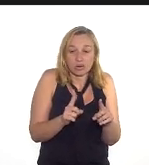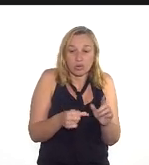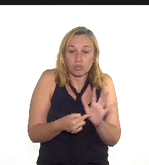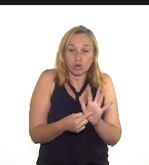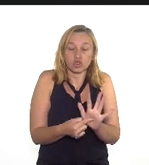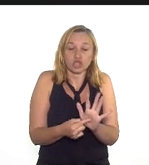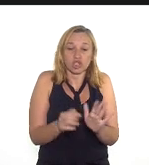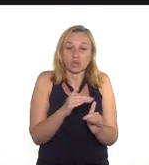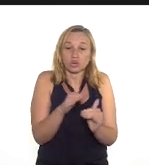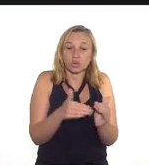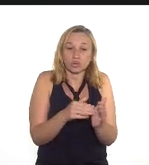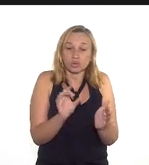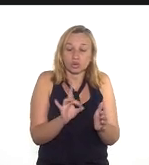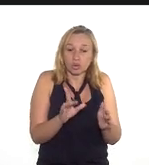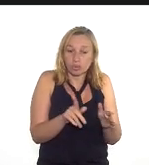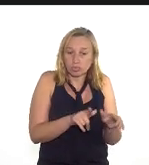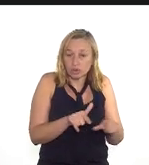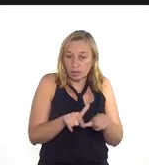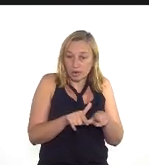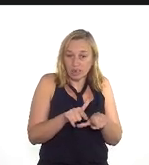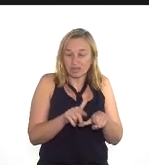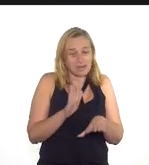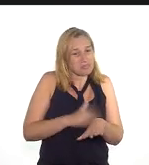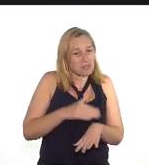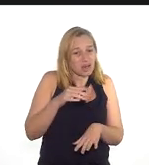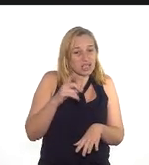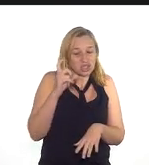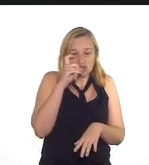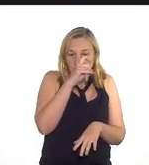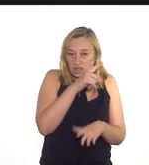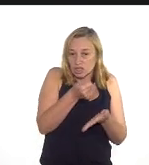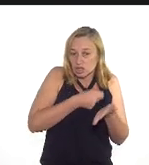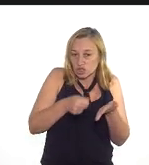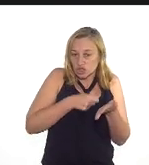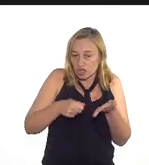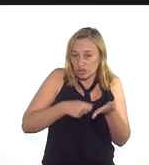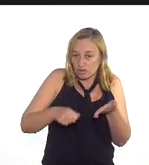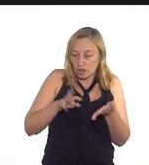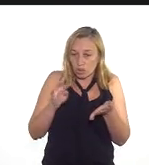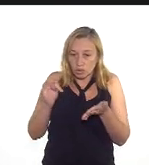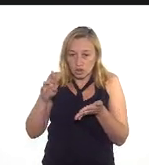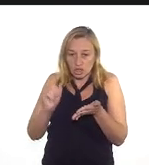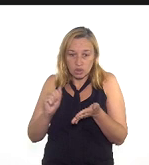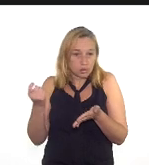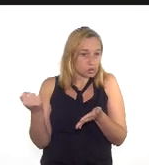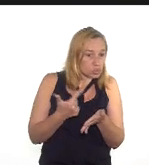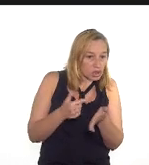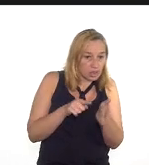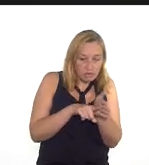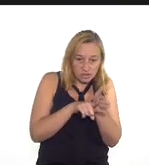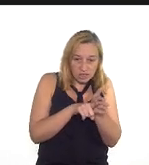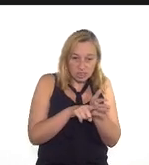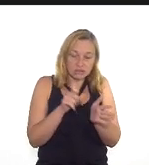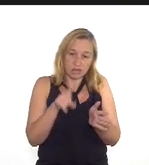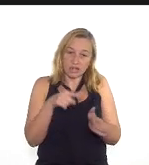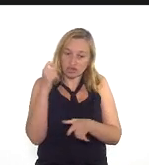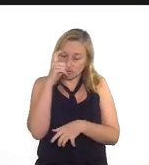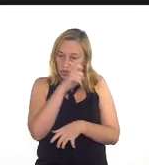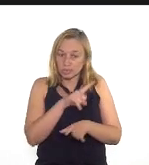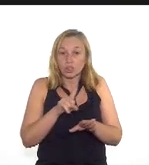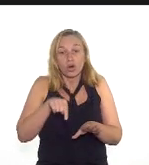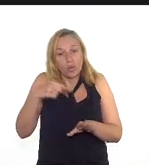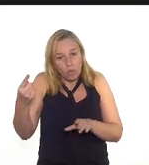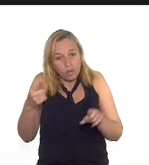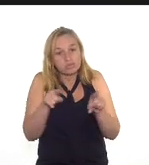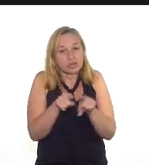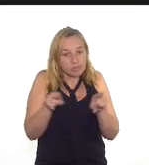só o trabalho, ia ser contraproducente. Ia dar muito mais trabalho escrever esses roteiros do que provavelmente fazer a fiscalização, que já ia ser muito difícil. Um outro